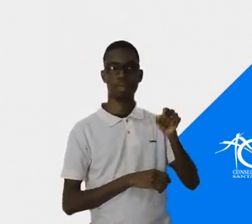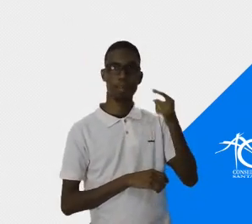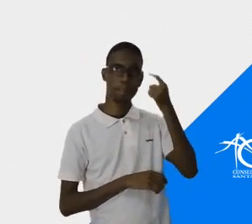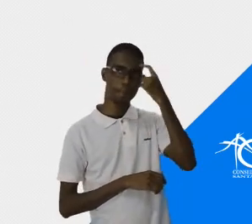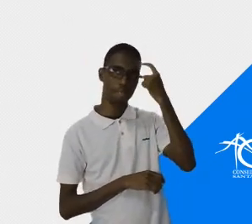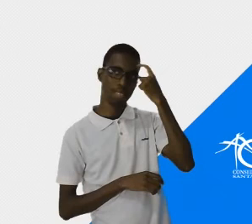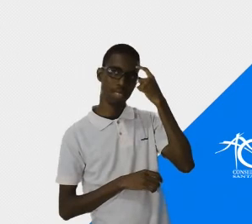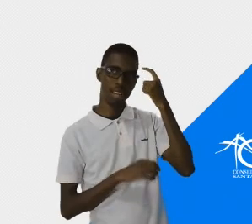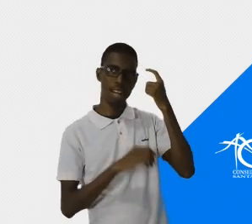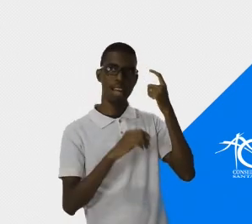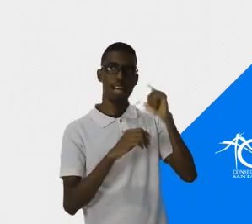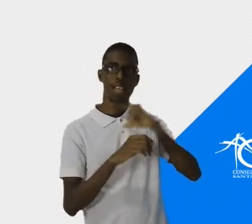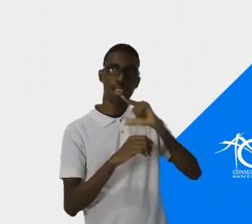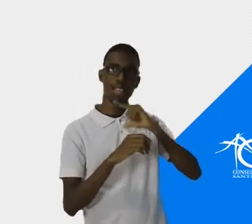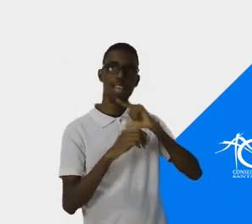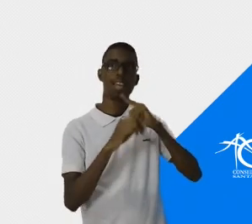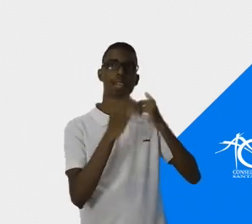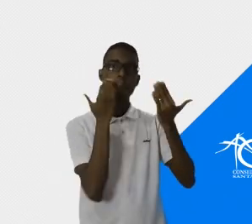psicológico